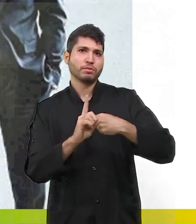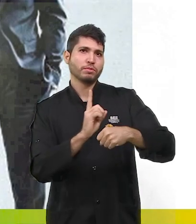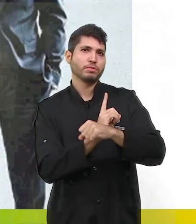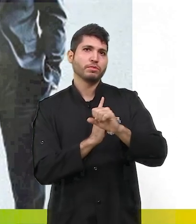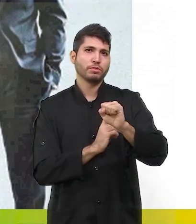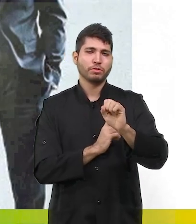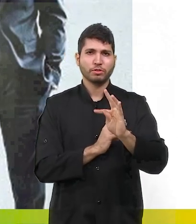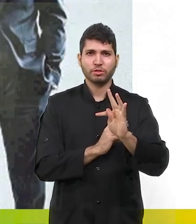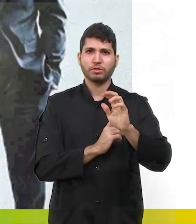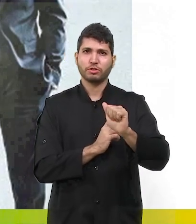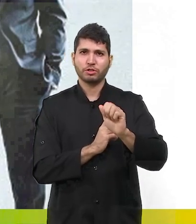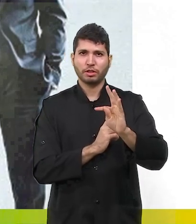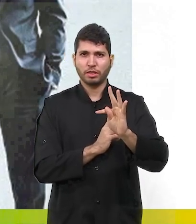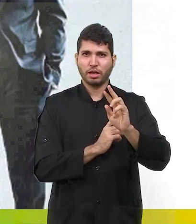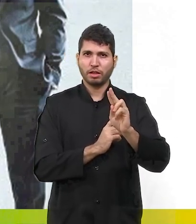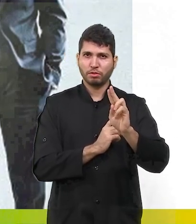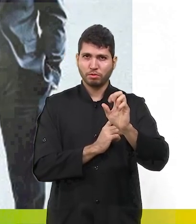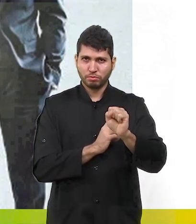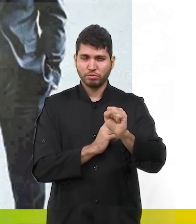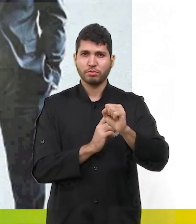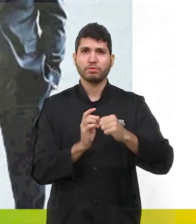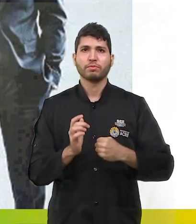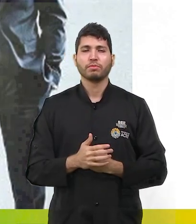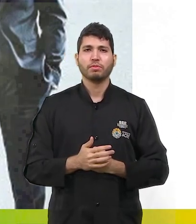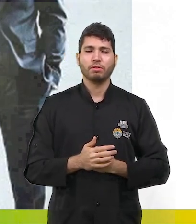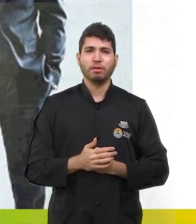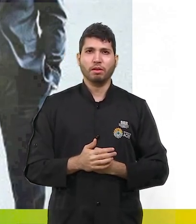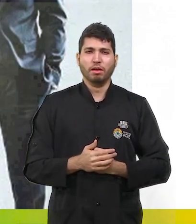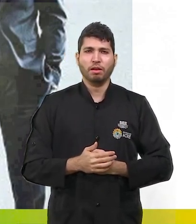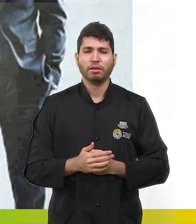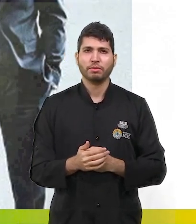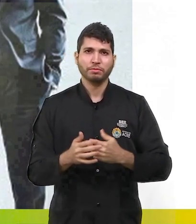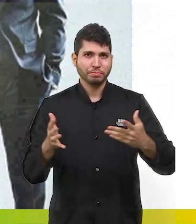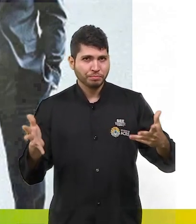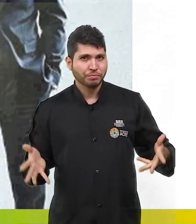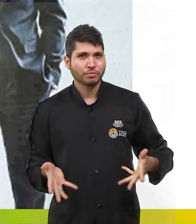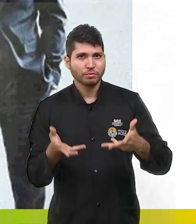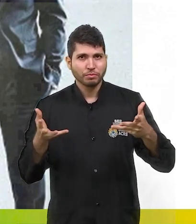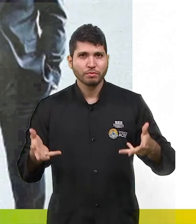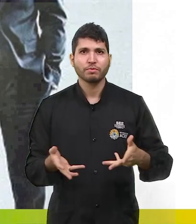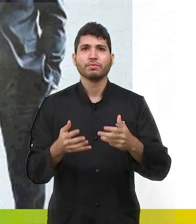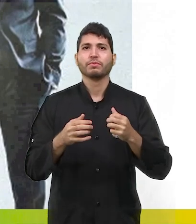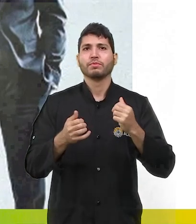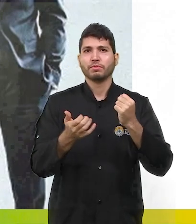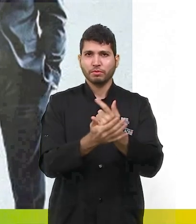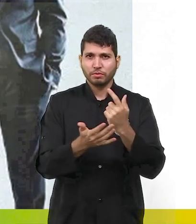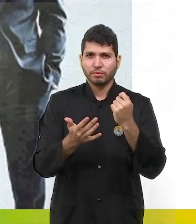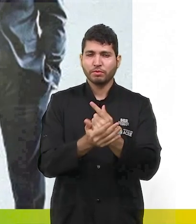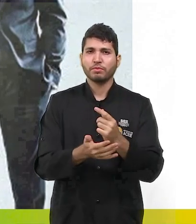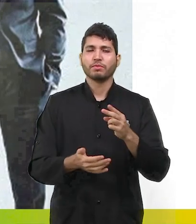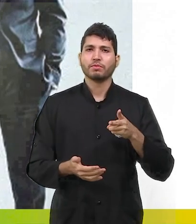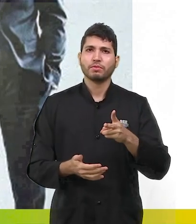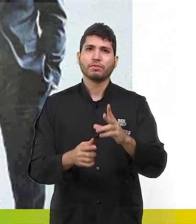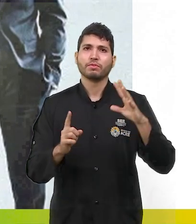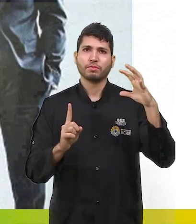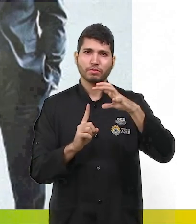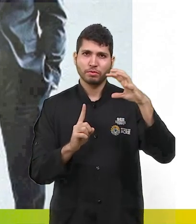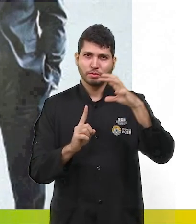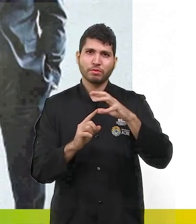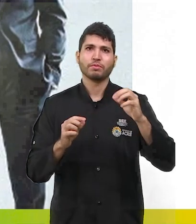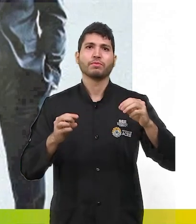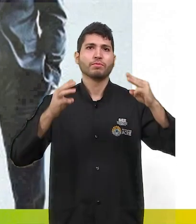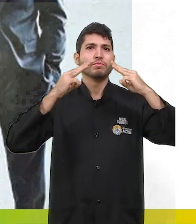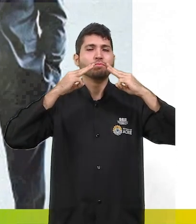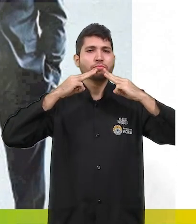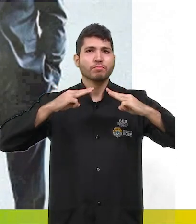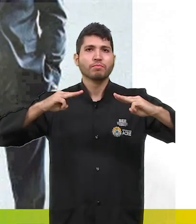do pertencimento. Ou seja, o incentivo ao consumo contínuo, impulsionado pelo marketing,